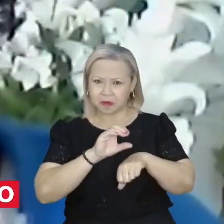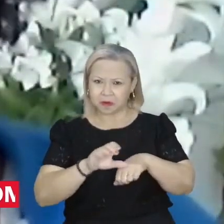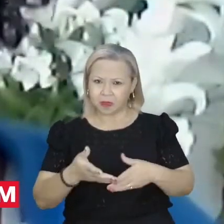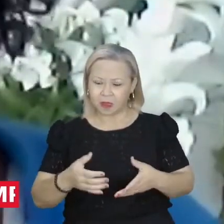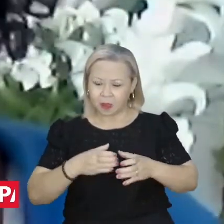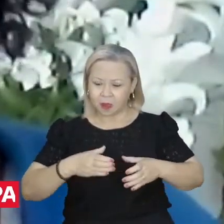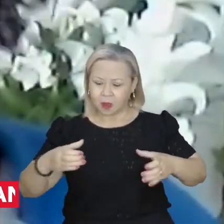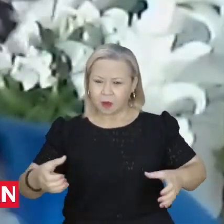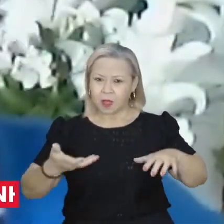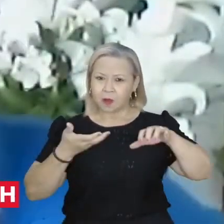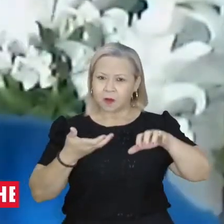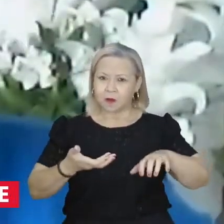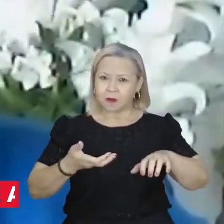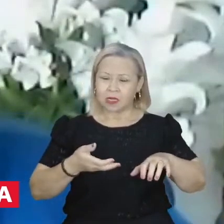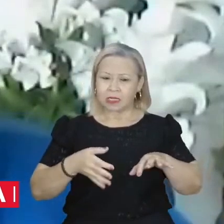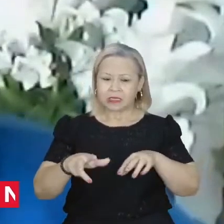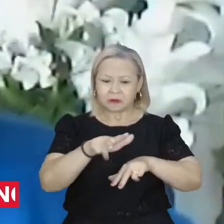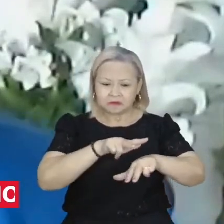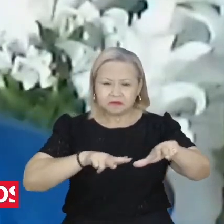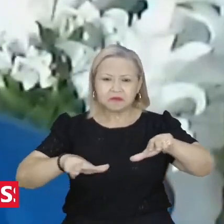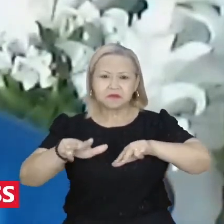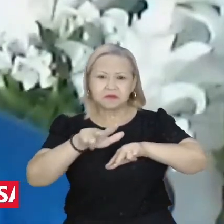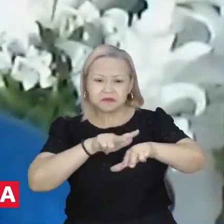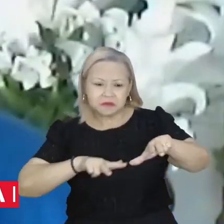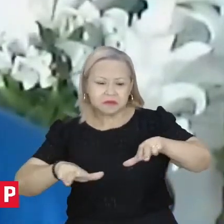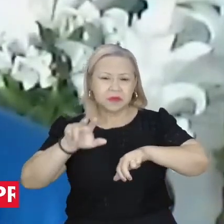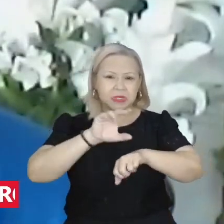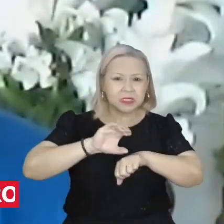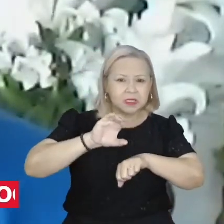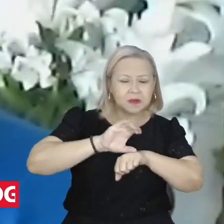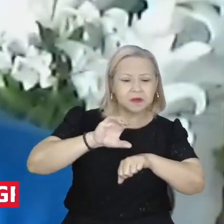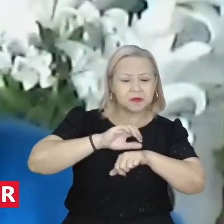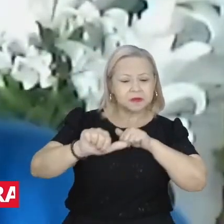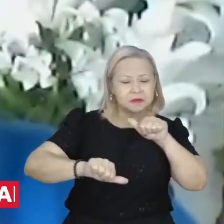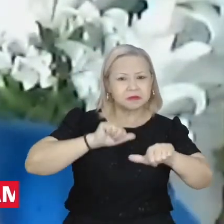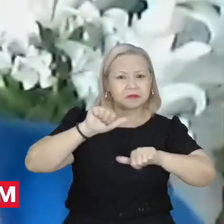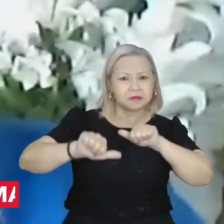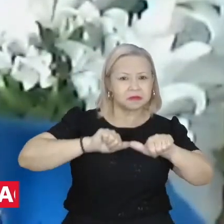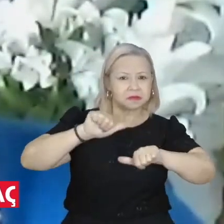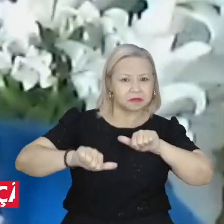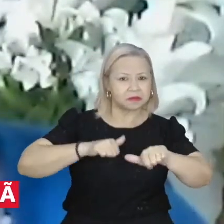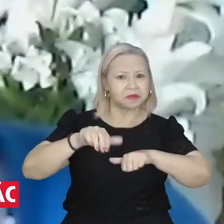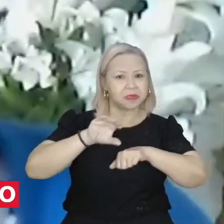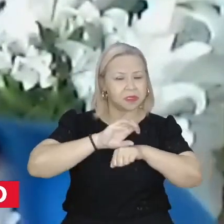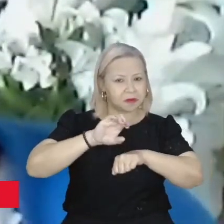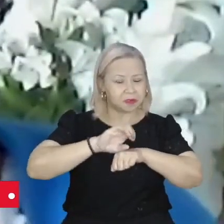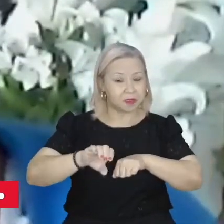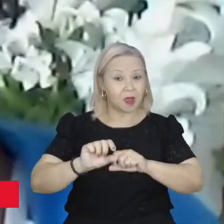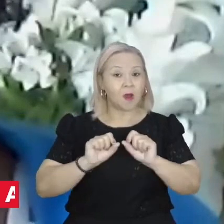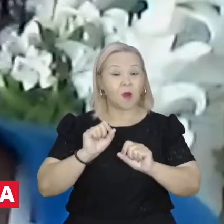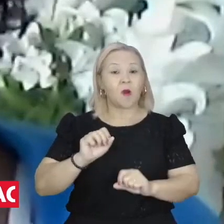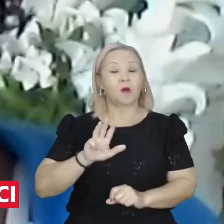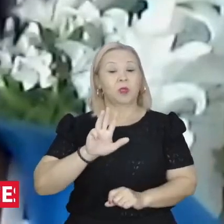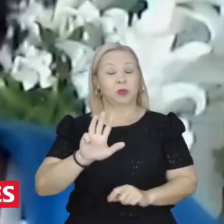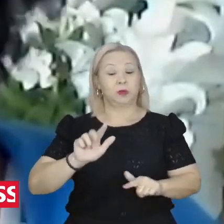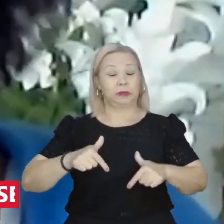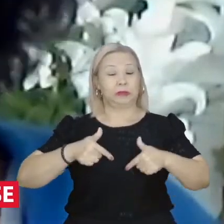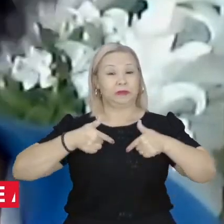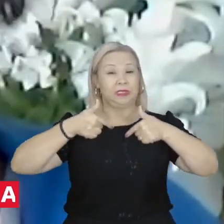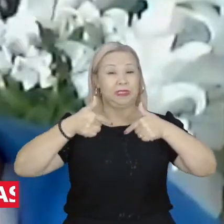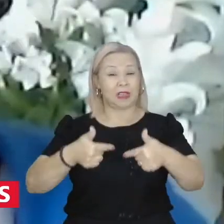que nós vamos enfrentar uma situação muito dura. No que